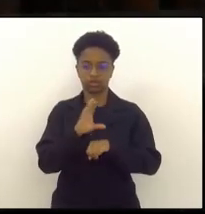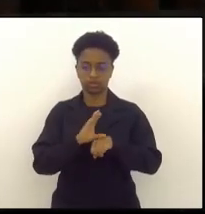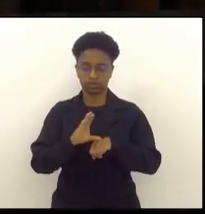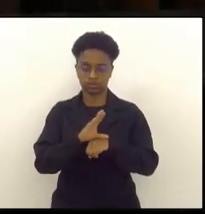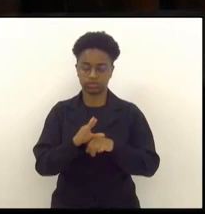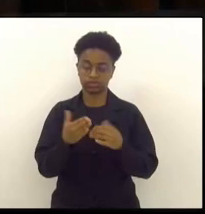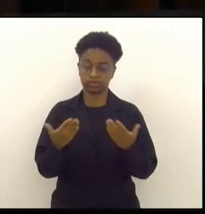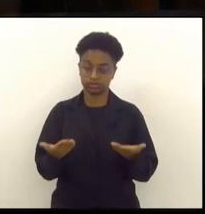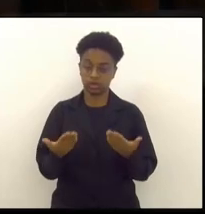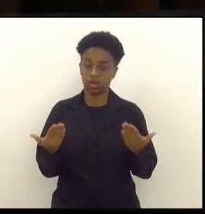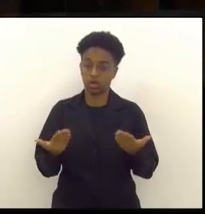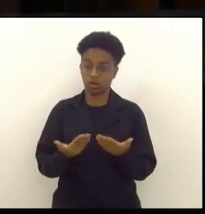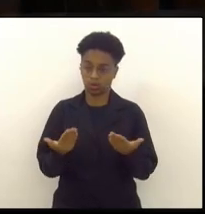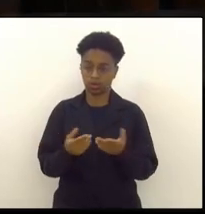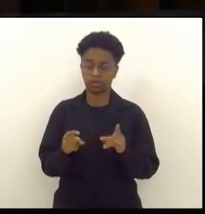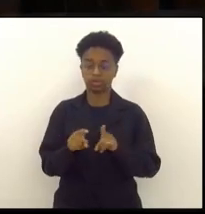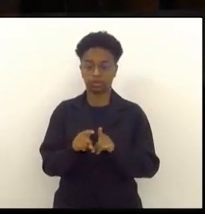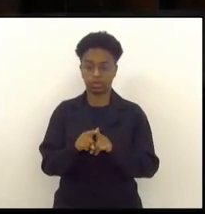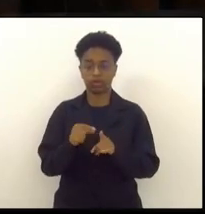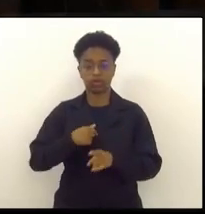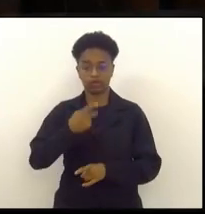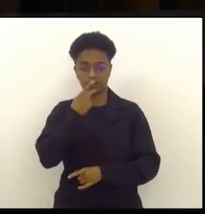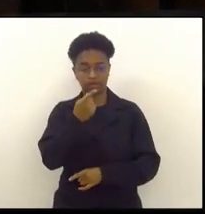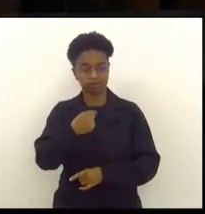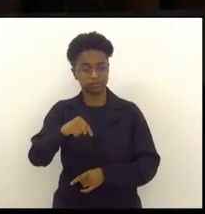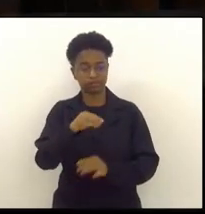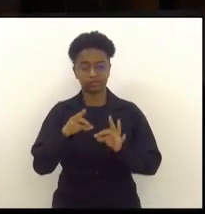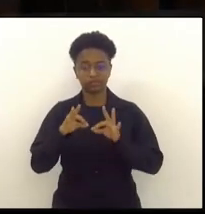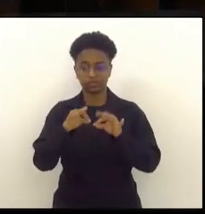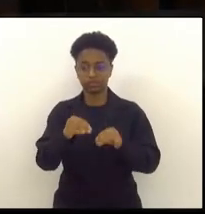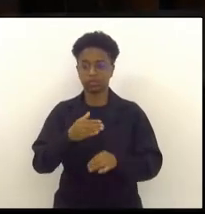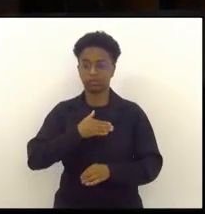hoje, também chamo todos de amigos e amigas.